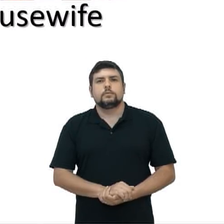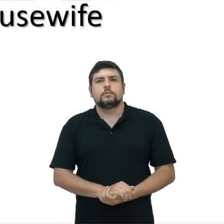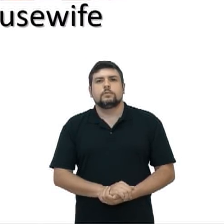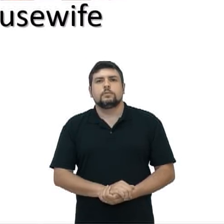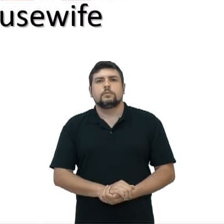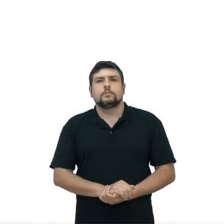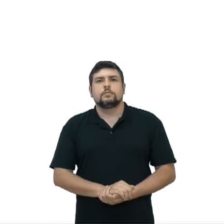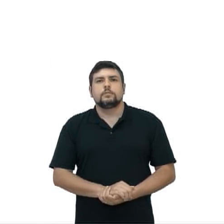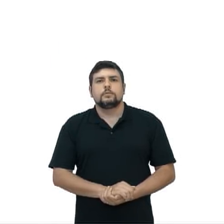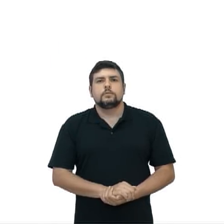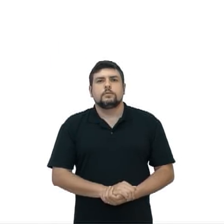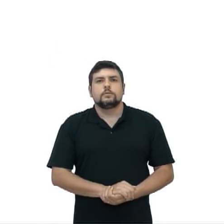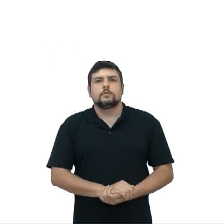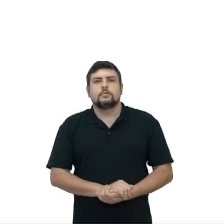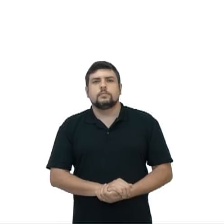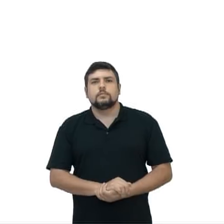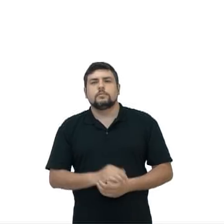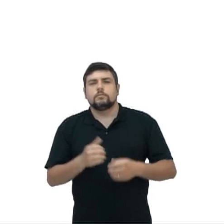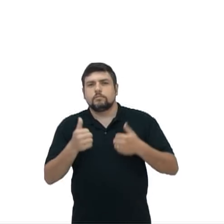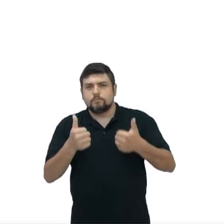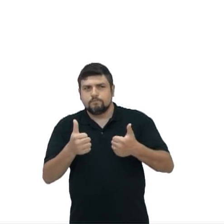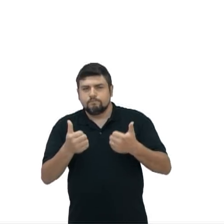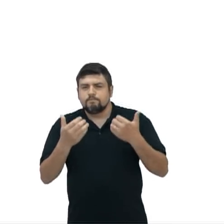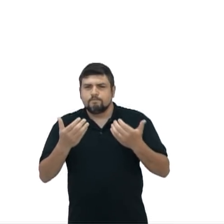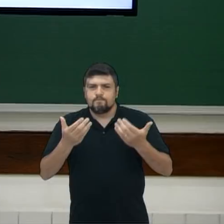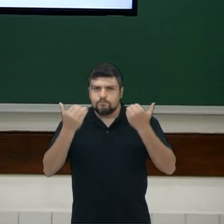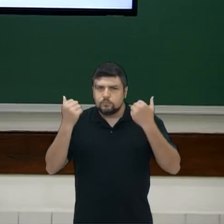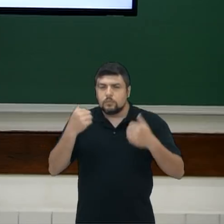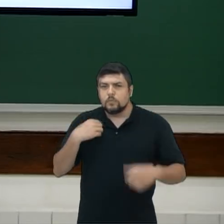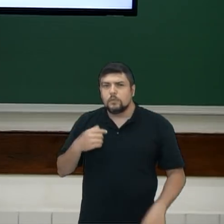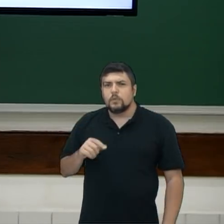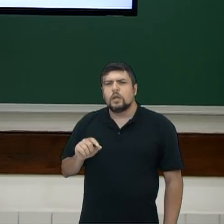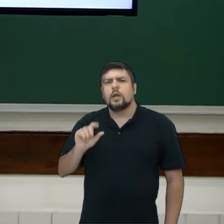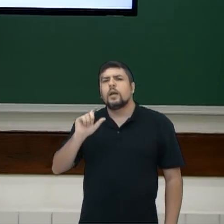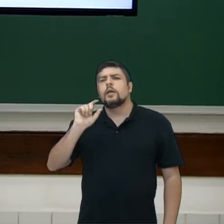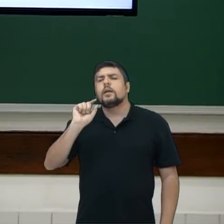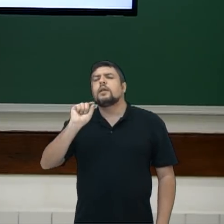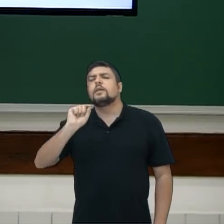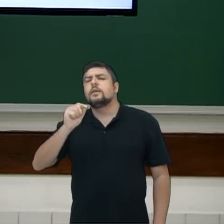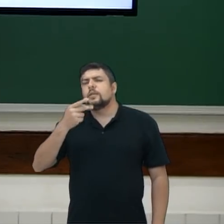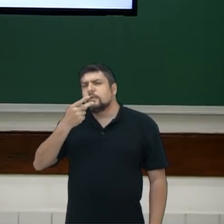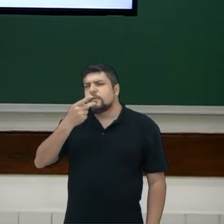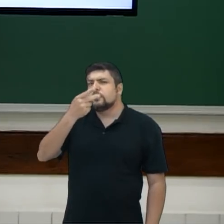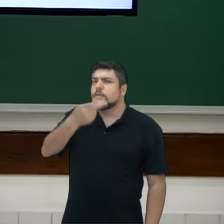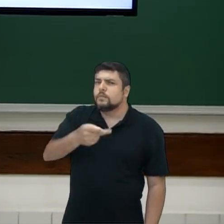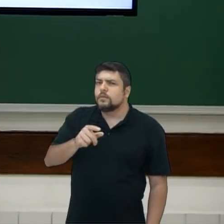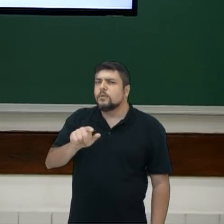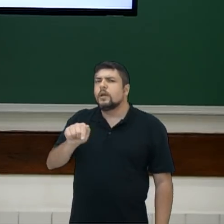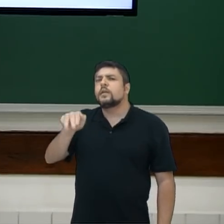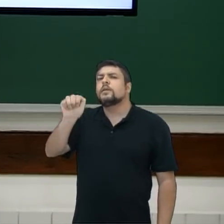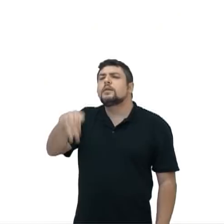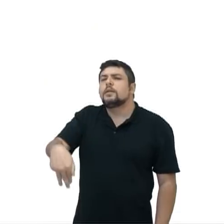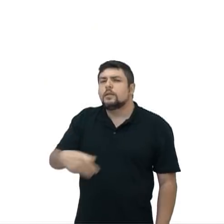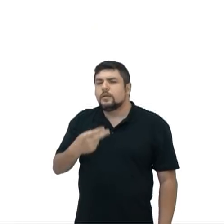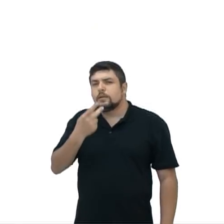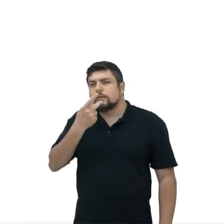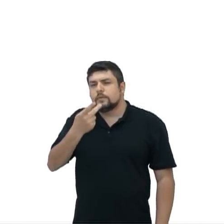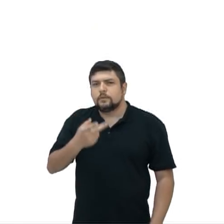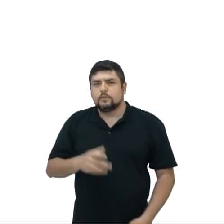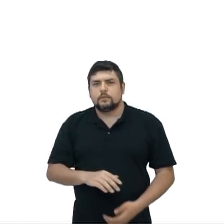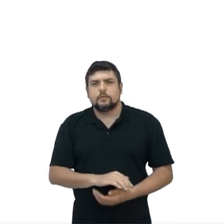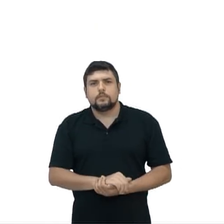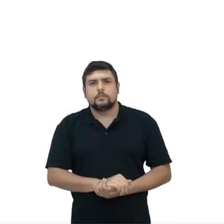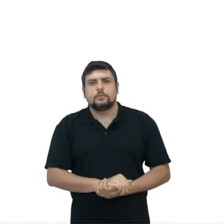certo? Tranquilo? Então vamos brincar comigo? Você vai adivinhar comigo who said that? Quem falou isso? This house is